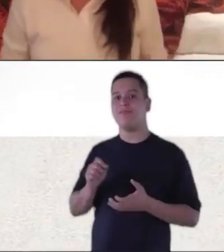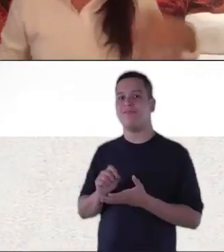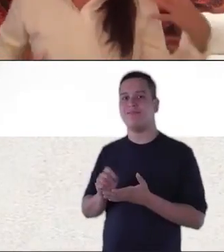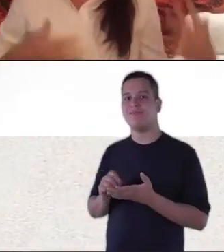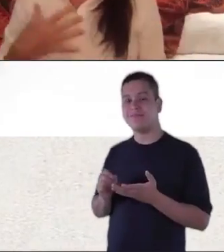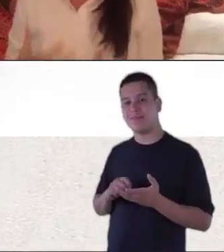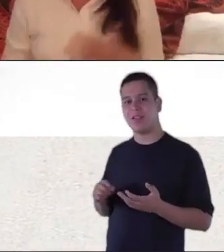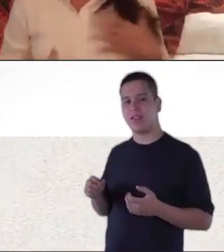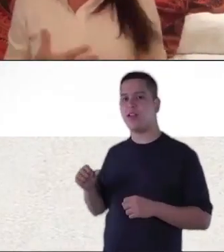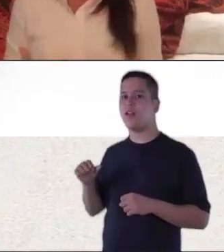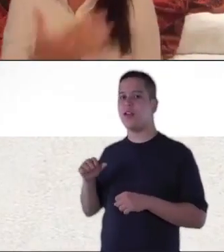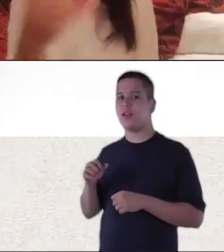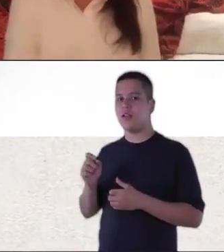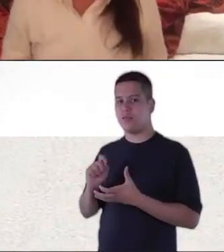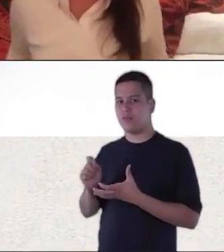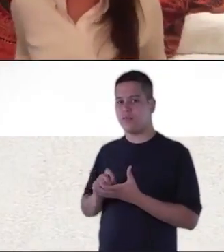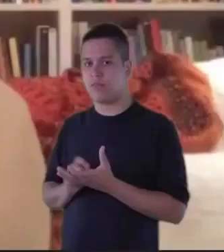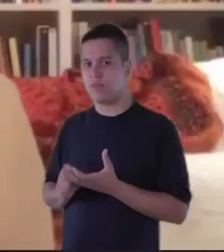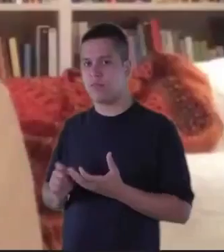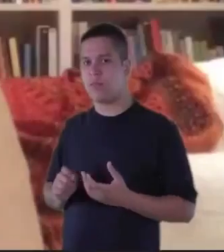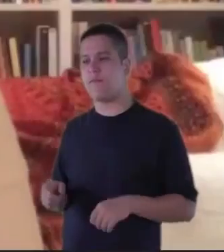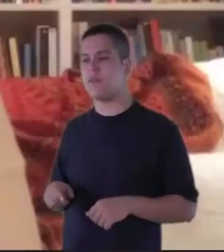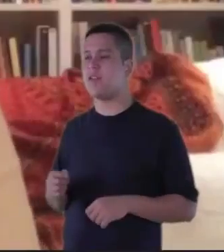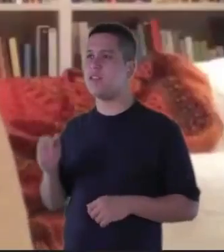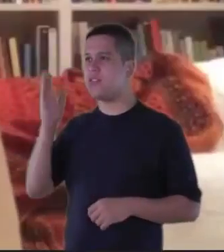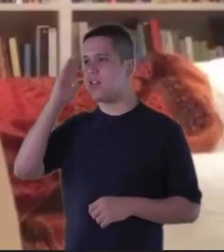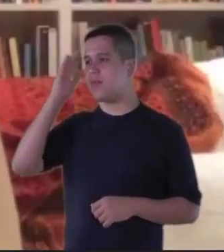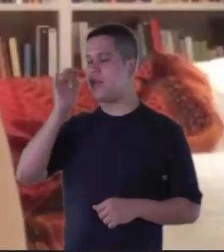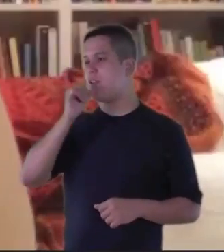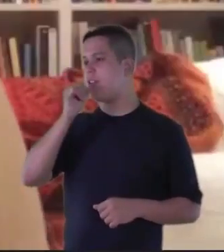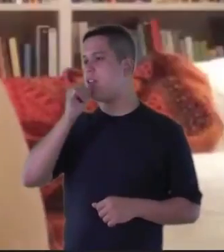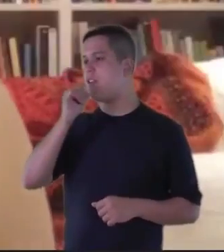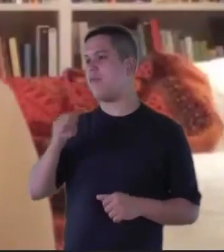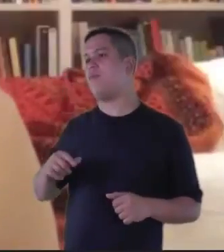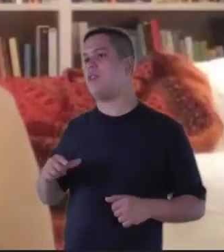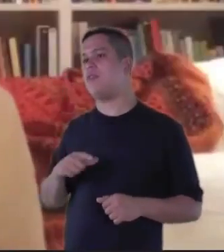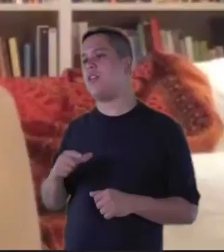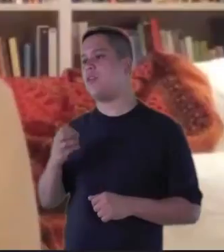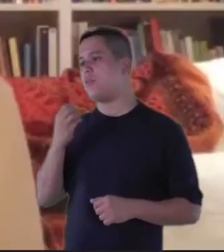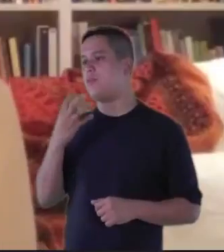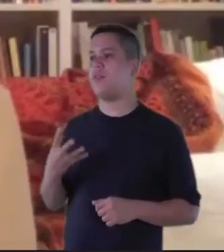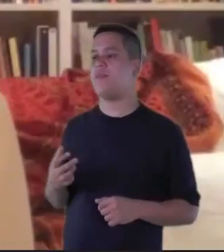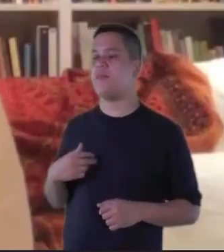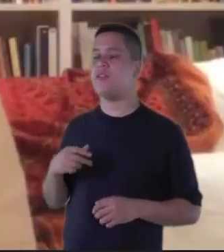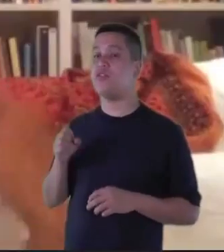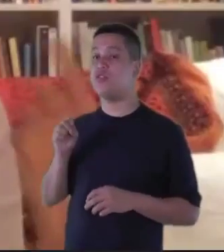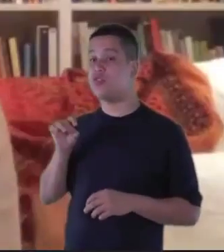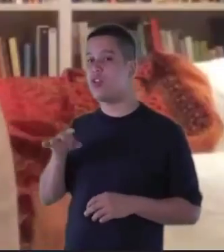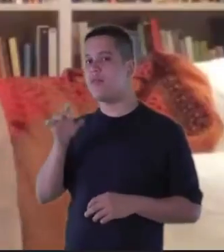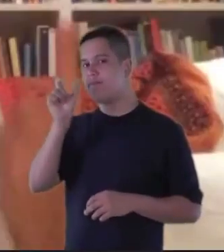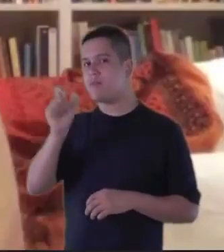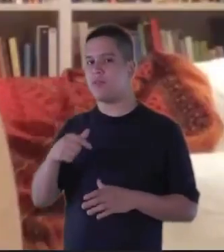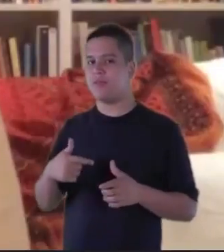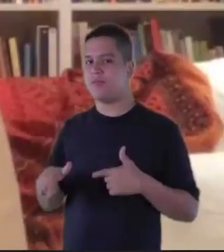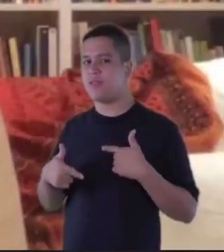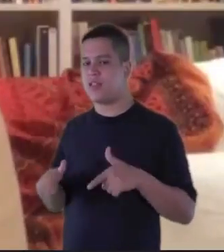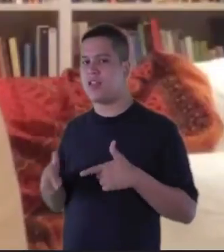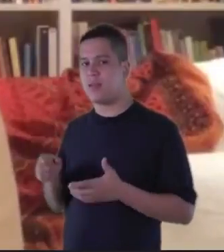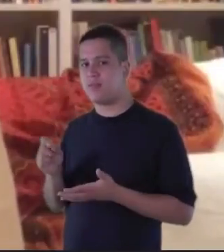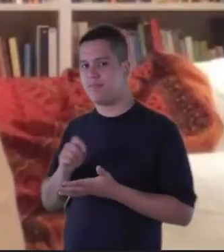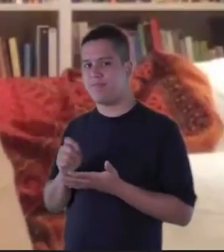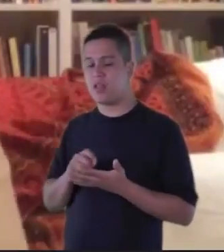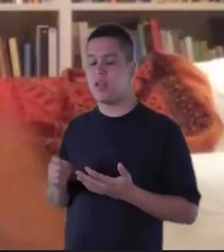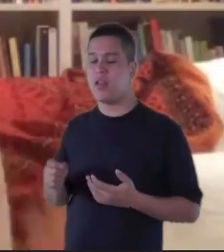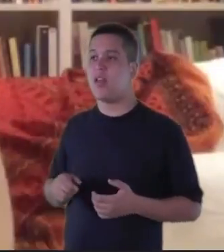roteiro. Sabe quando tem uma coisa, bom, aqui só tem escritor e vão entender. desde que eu fiz o curso de